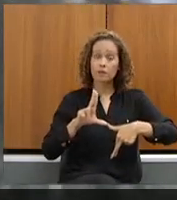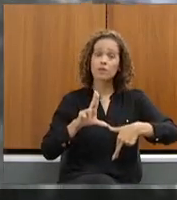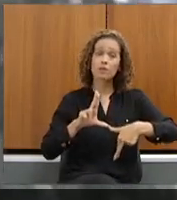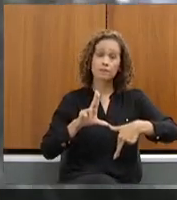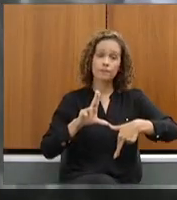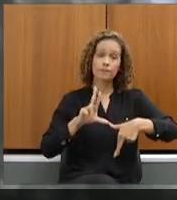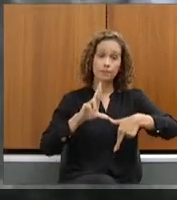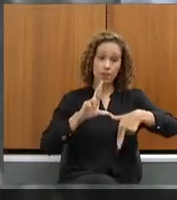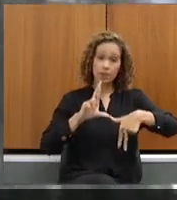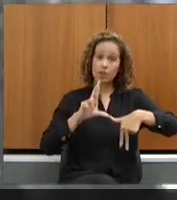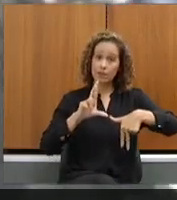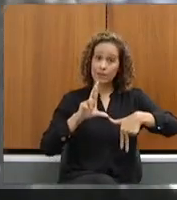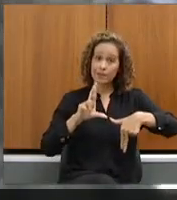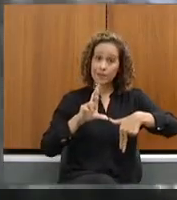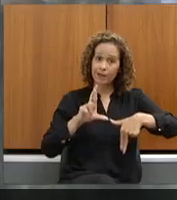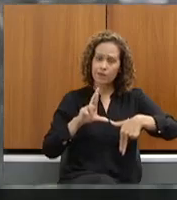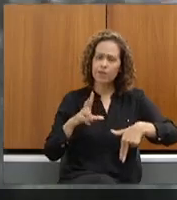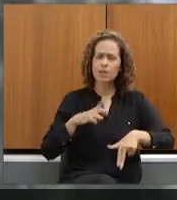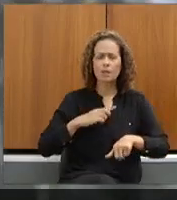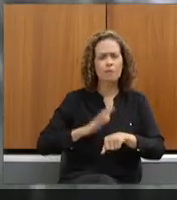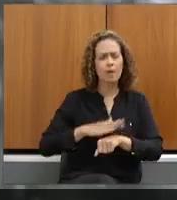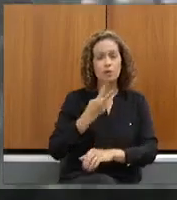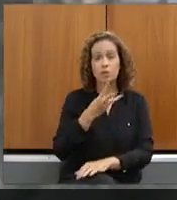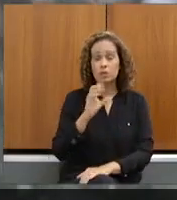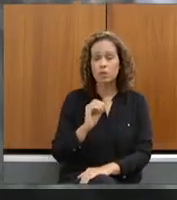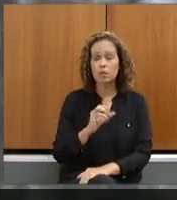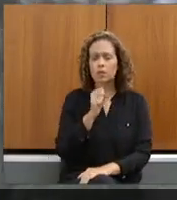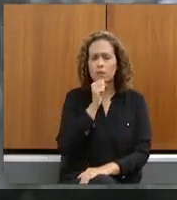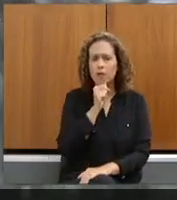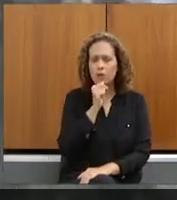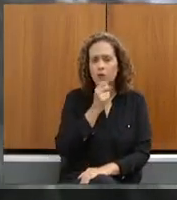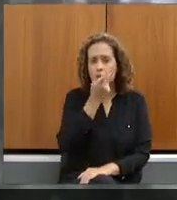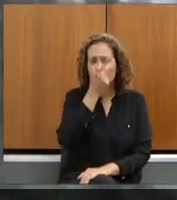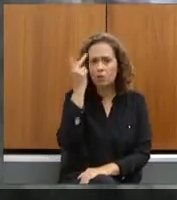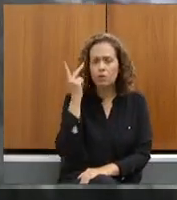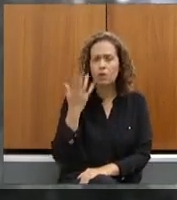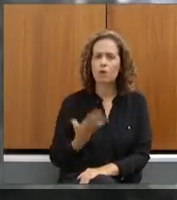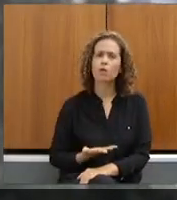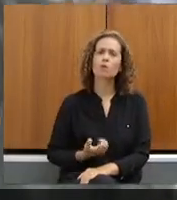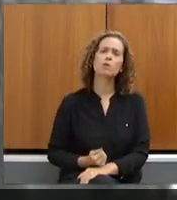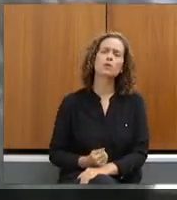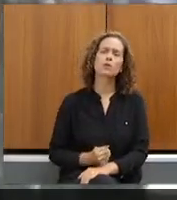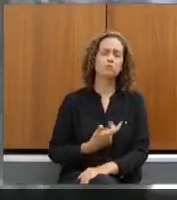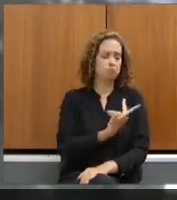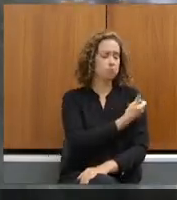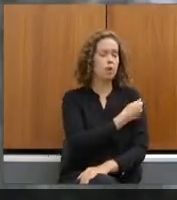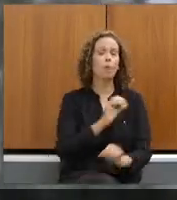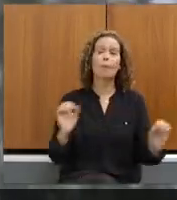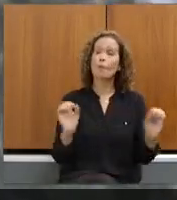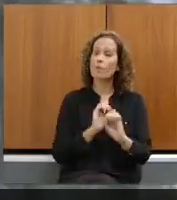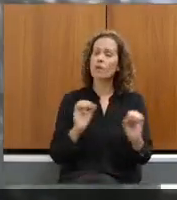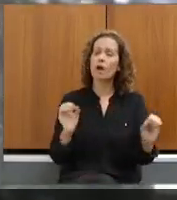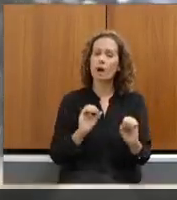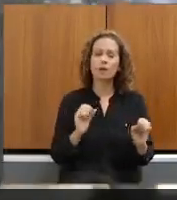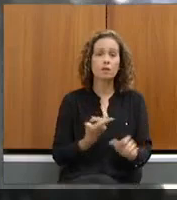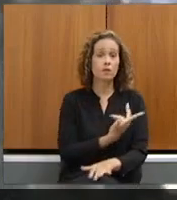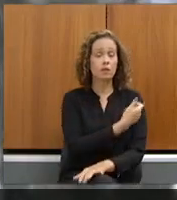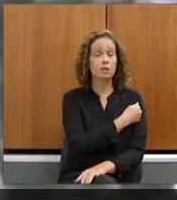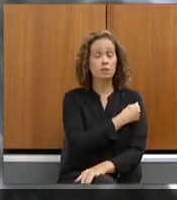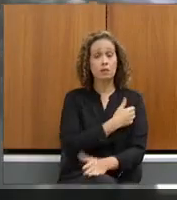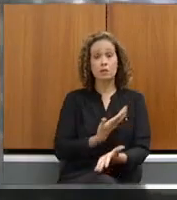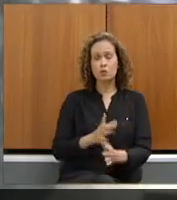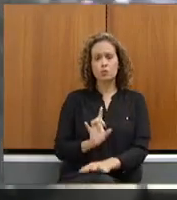acima de 60 anos Nenhum Deus Como você tem um momento que as duas que chegaram aqui só aprendeu a